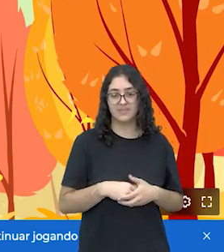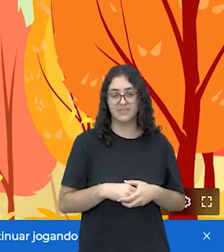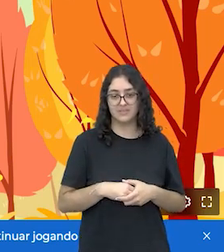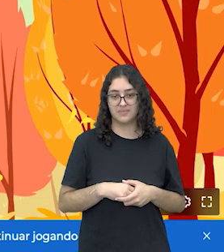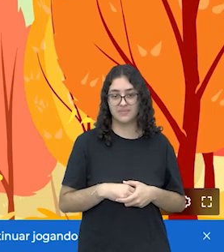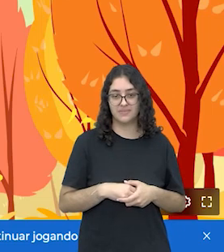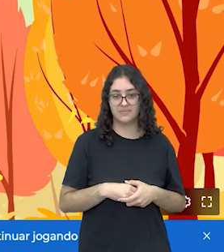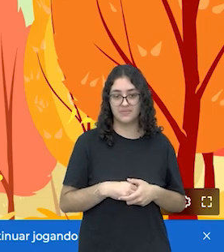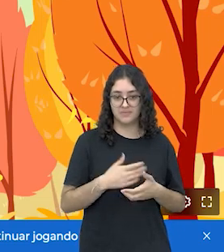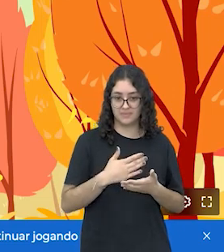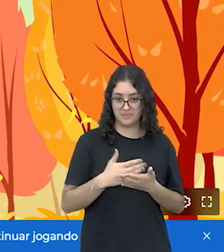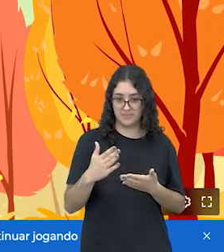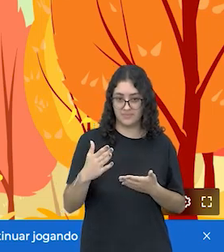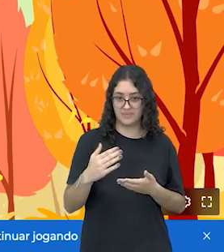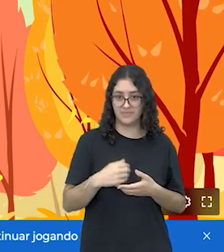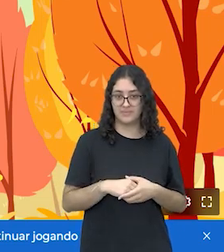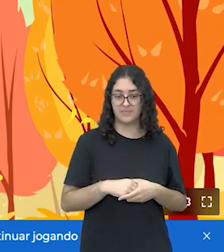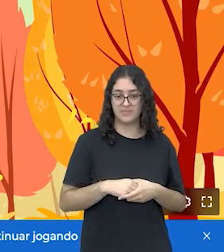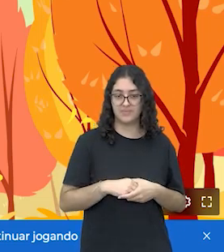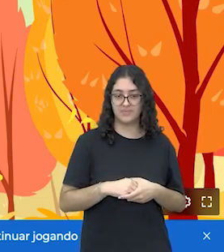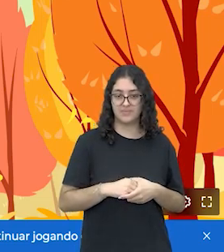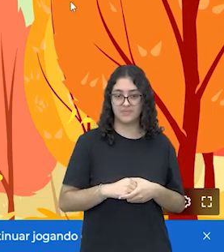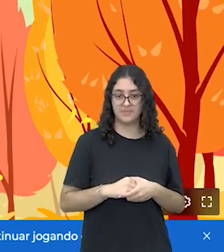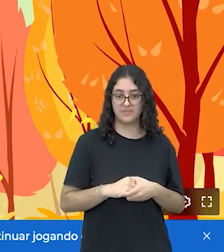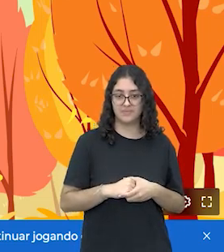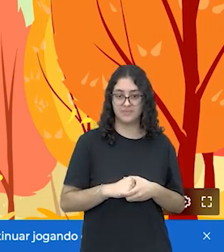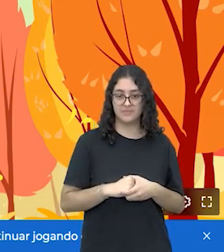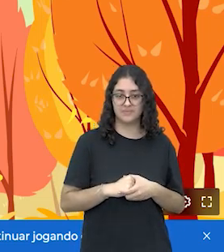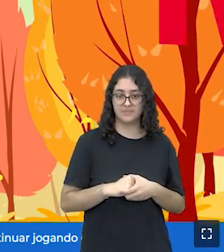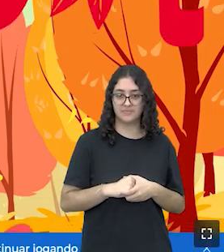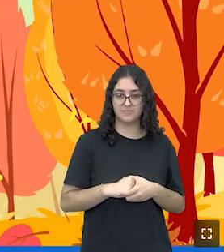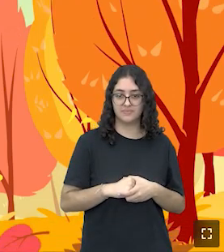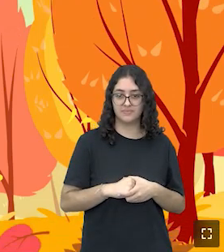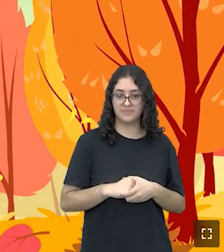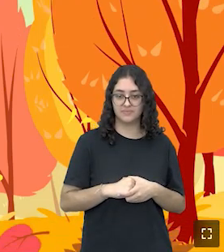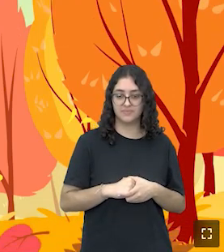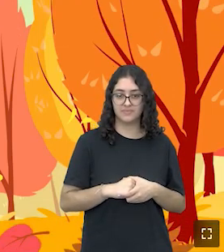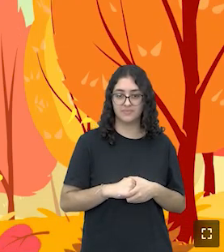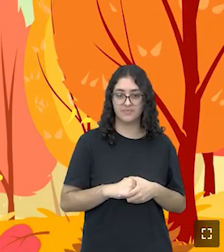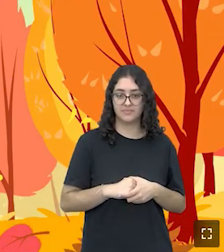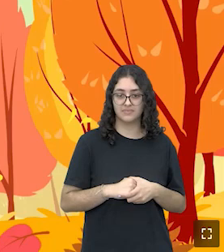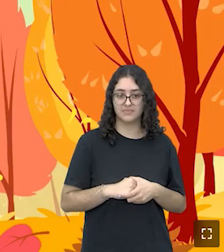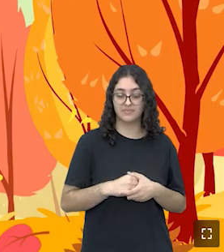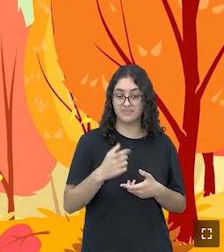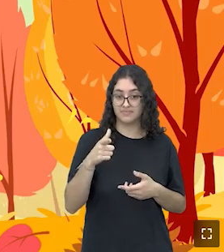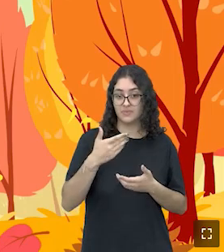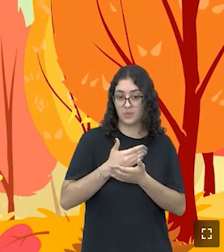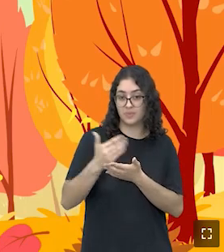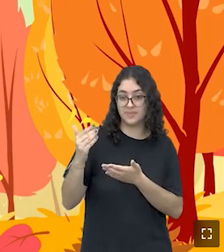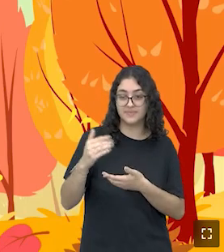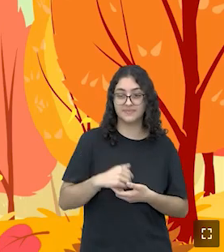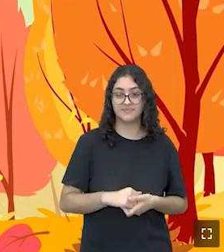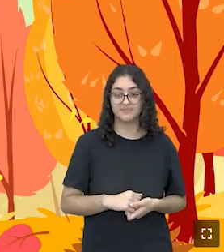no iniciar agora. Iniciar. Lá em cima tem o iniciar. Isso.